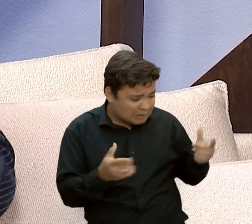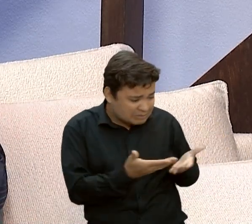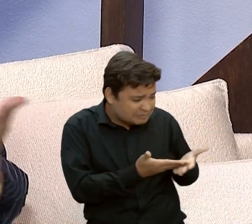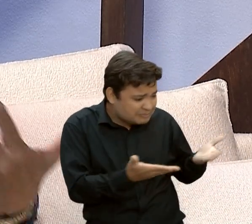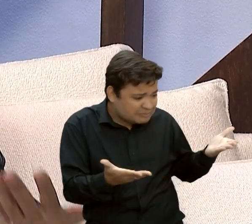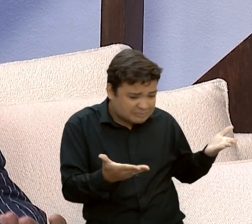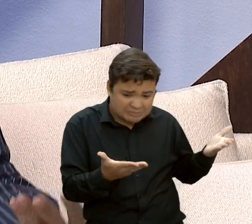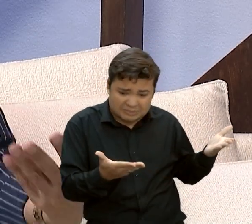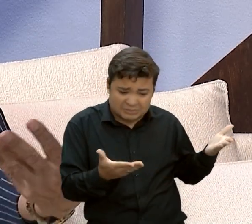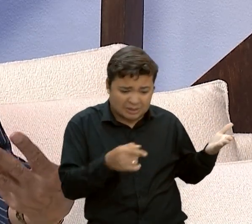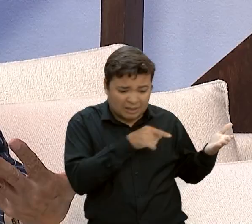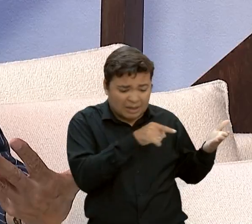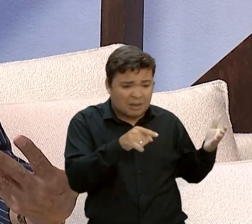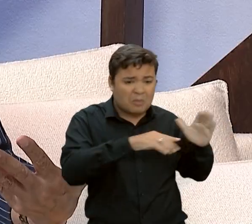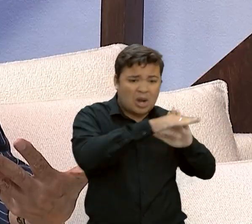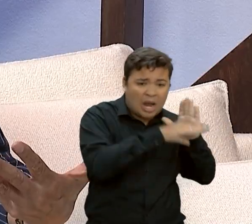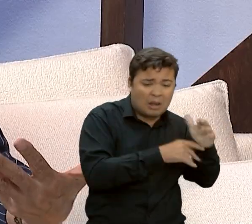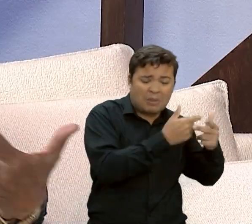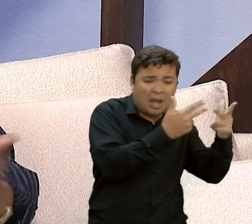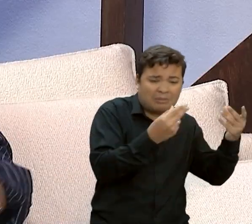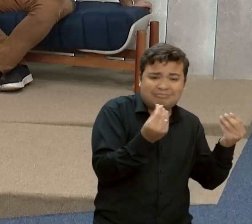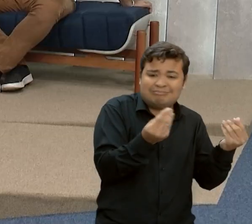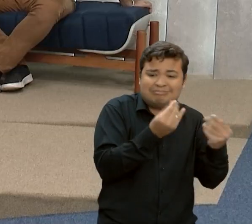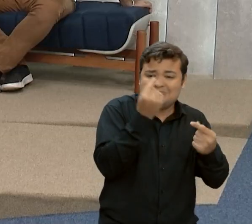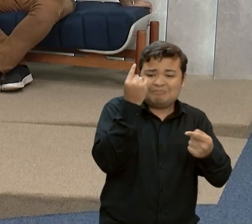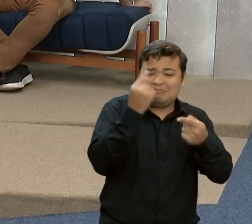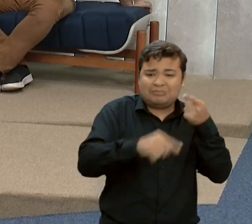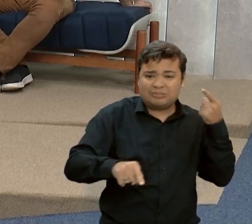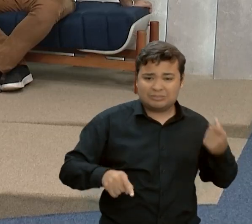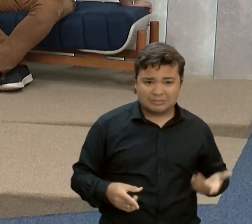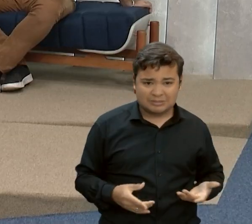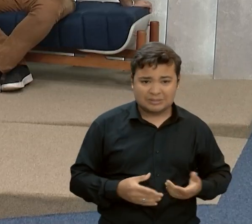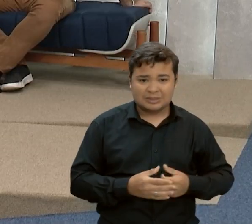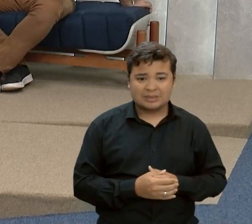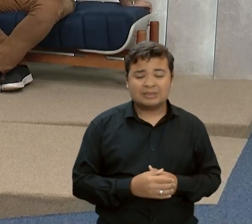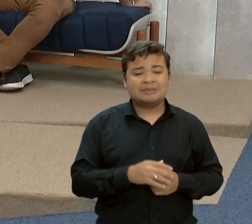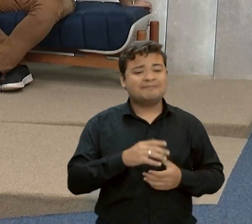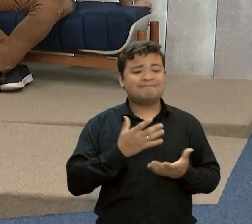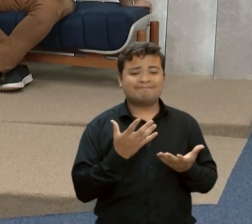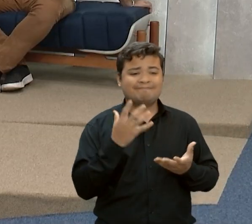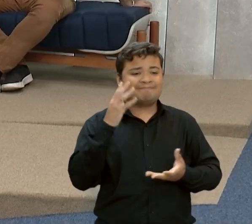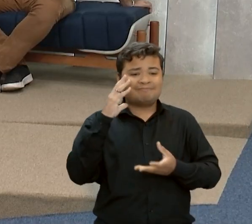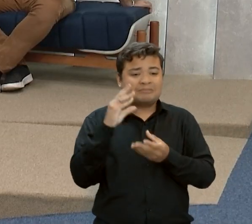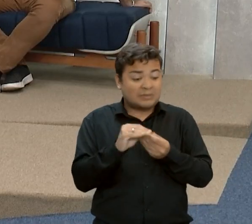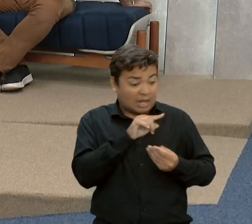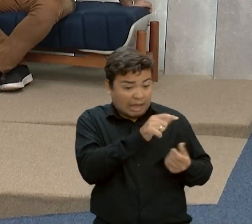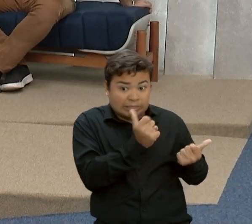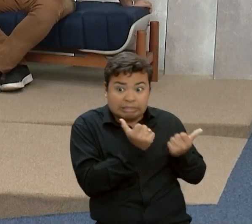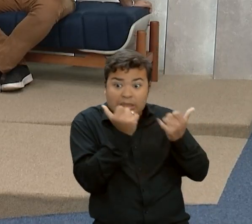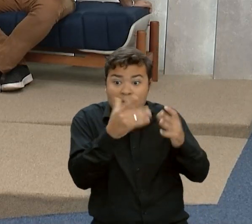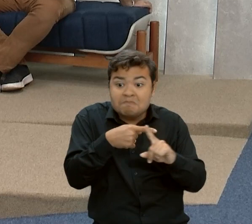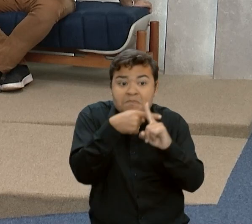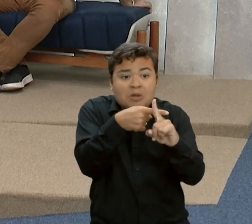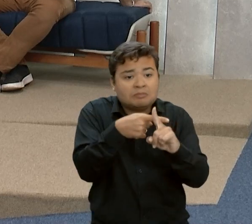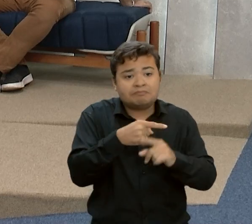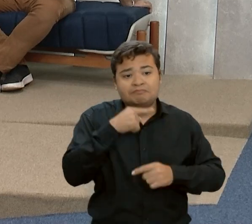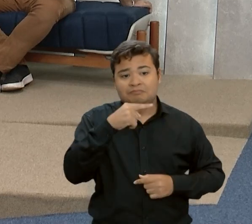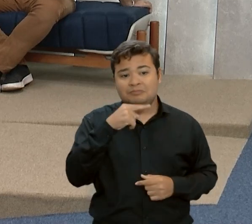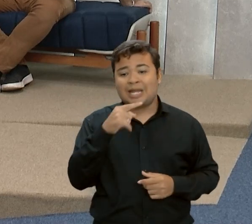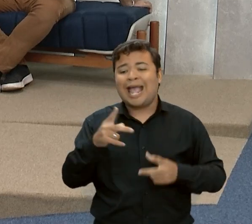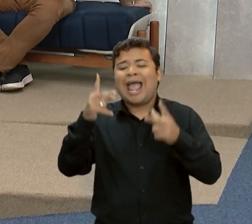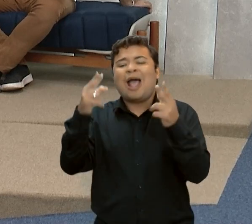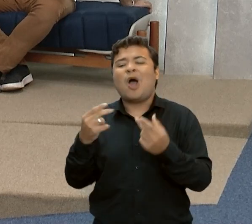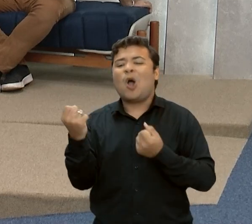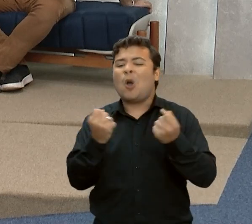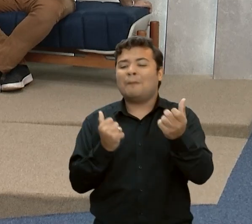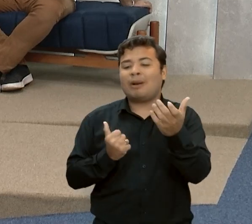é compatível. Isso. Então você não obtém os resultados do que o Rolls-Royce pode te dar. Mesma coisa você comprar um Rolls-Royce para andar em estrada de